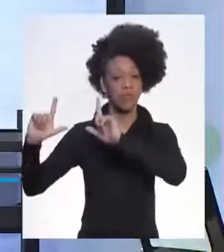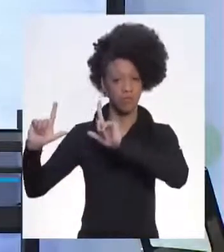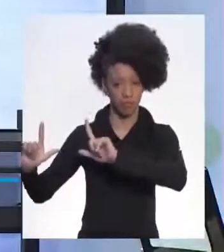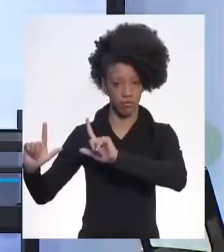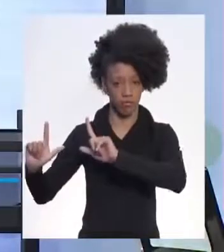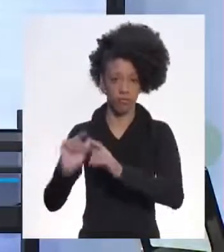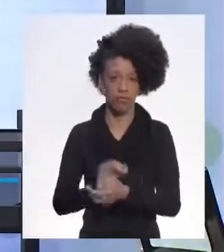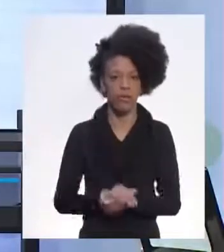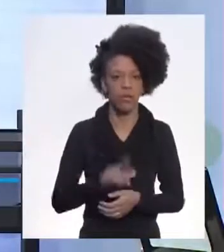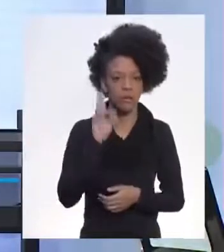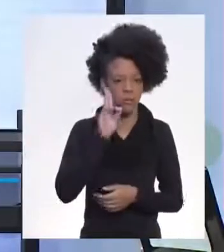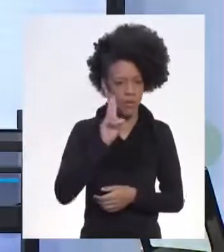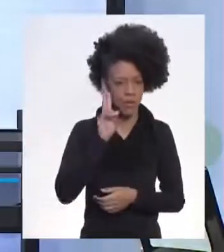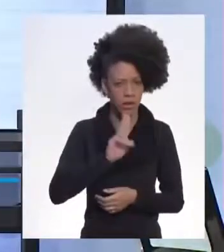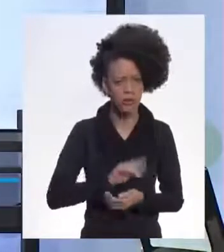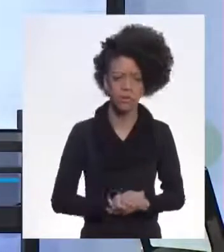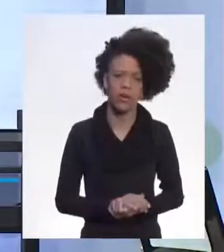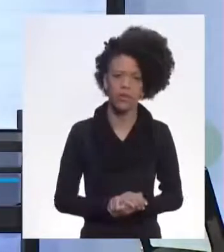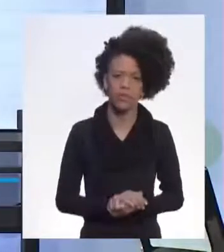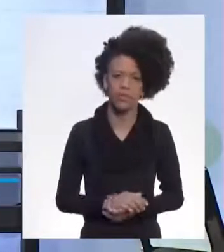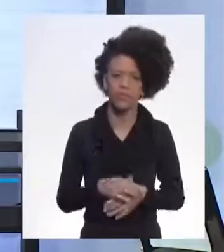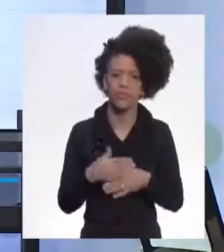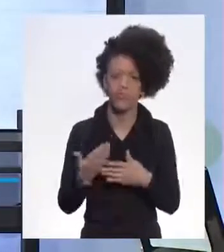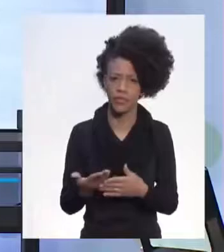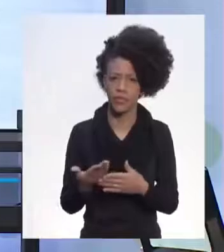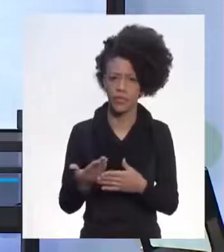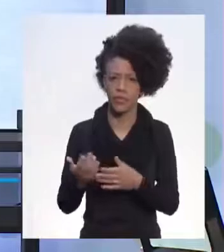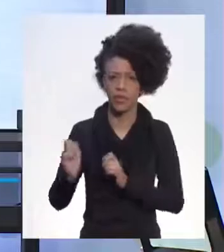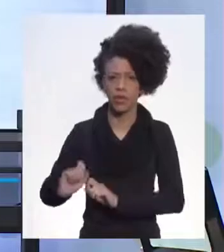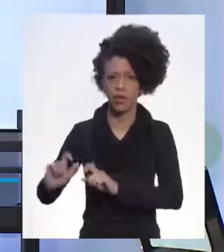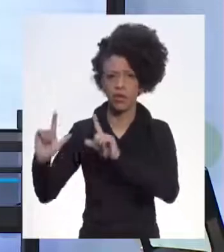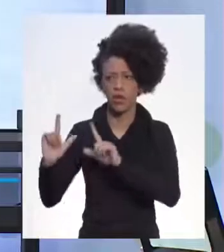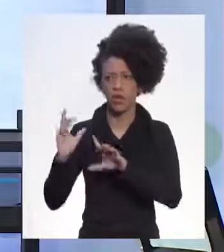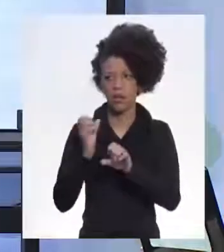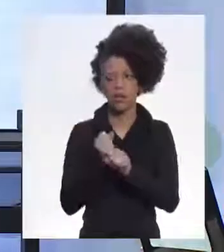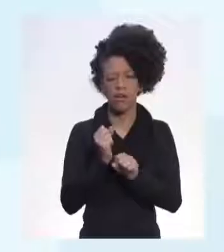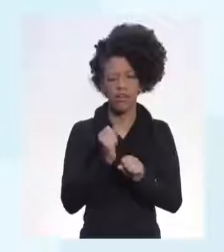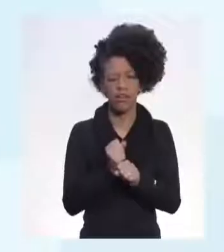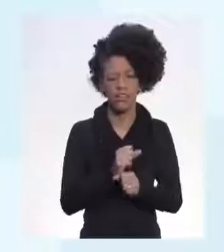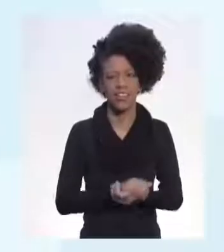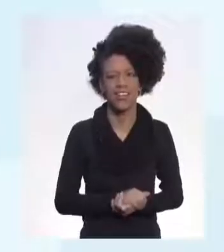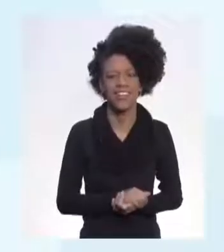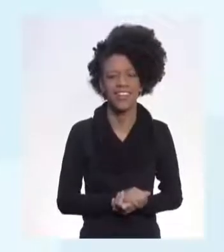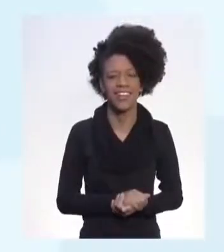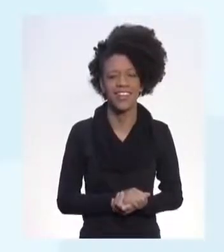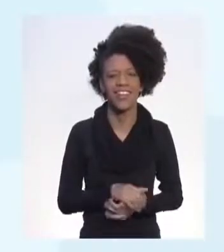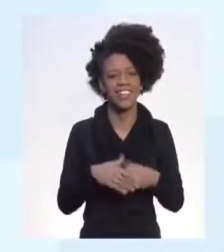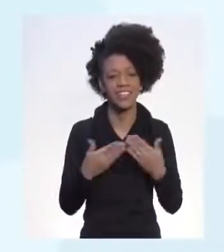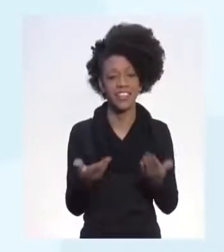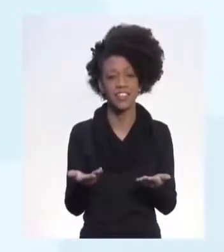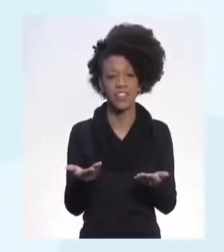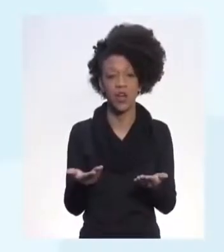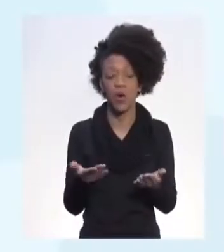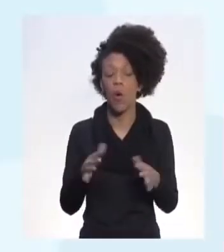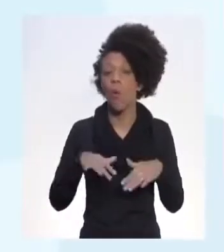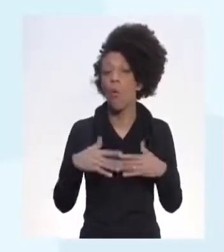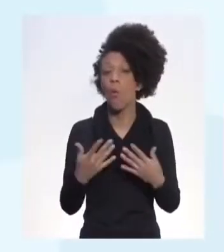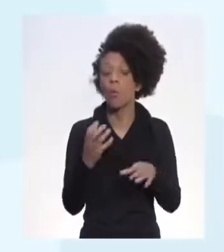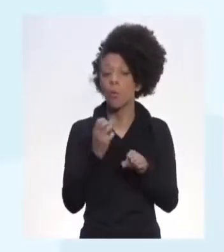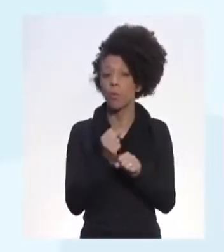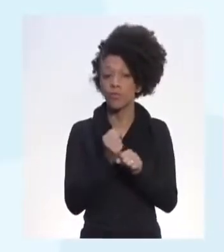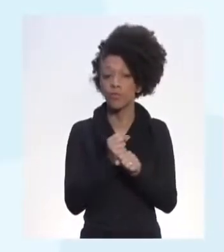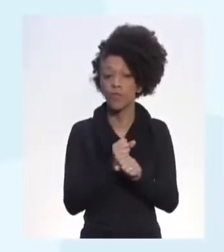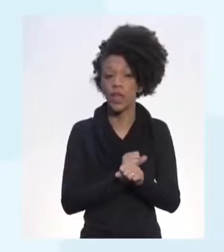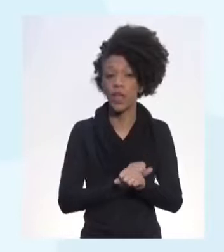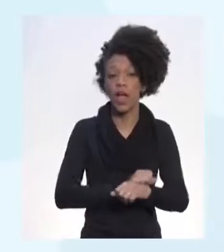para relembrar esse aspecto. Então, que era a questão aí da multiplicação. Vai aparecer ali no cantinho para vocês. Então, quando eu multiplico A